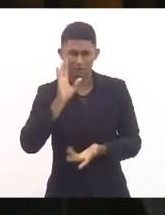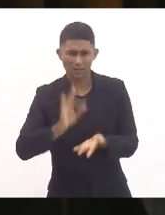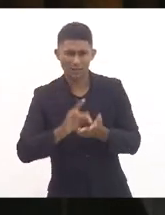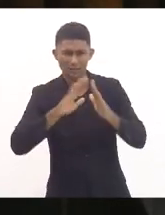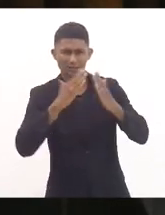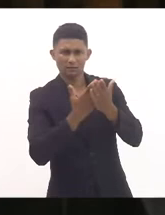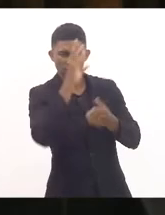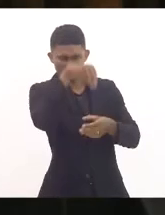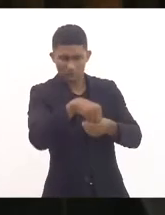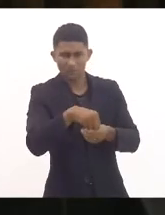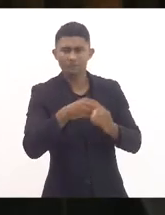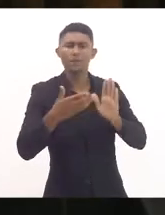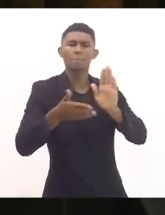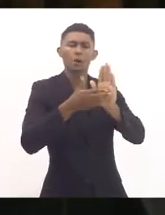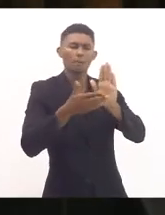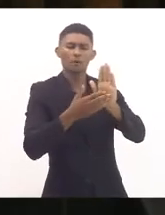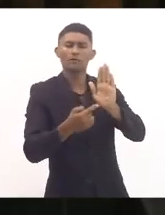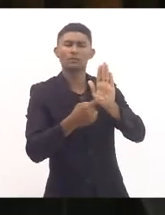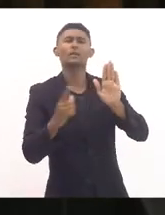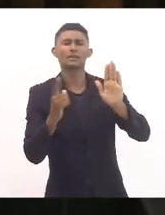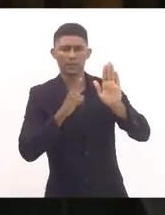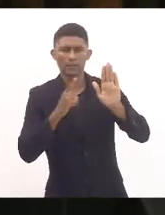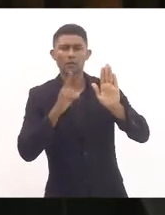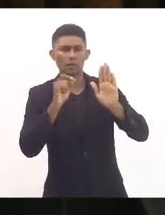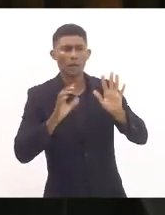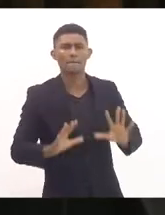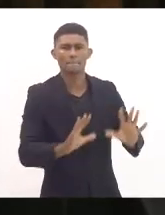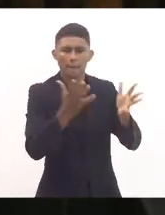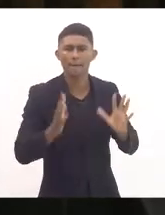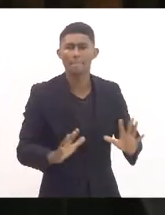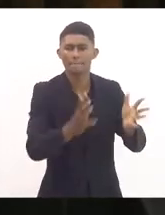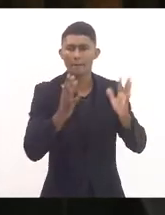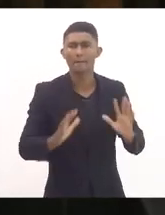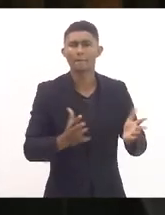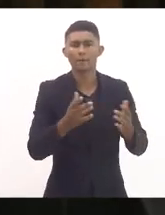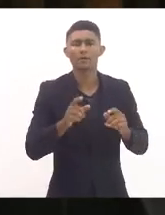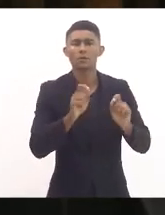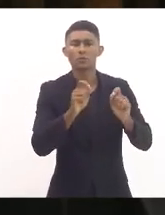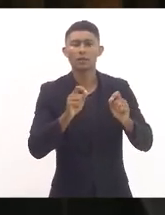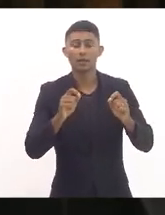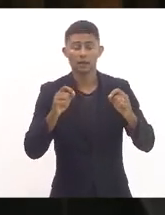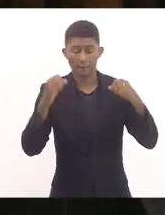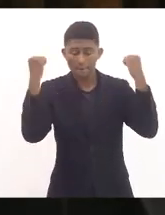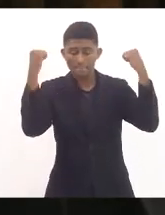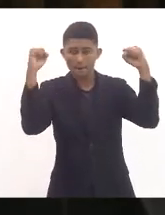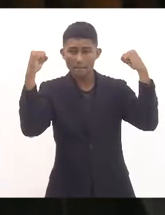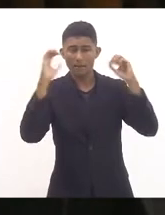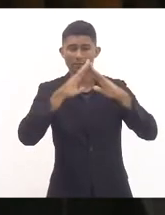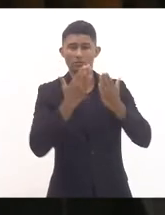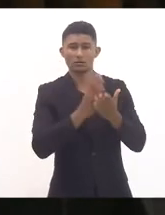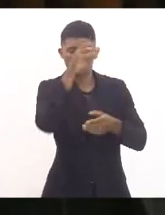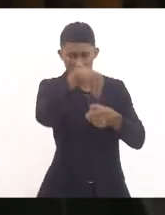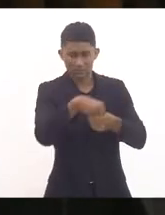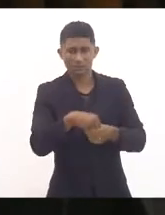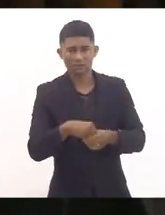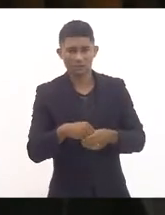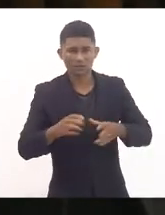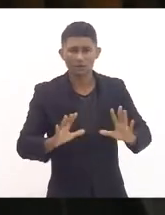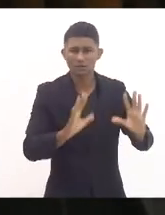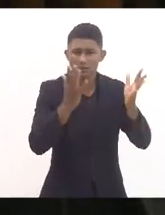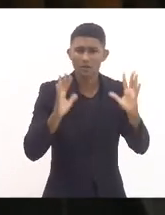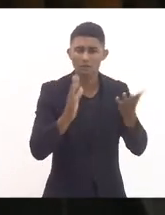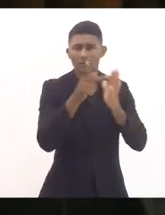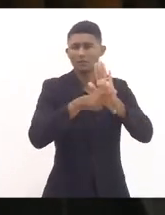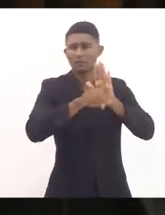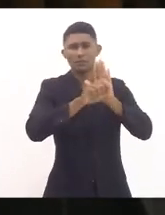fez uma proposta para incentivar a prática de atividade esportiva no âmbito das escolas. Não está nem preocupado com isso. Agora, quando